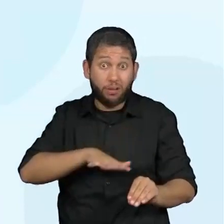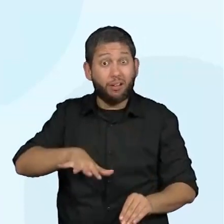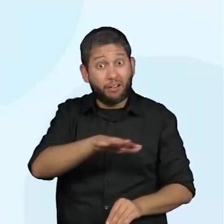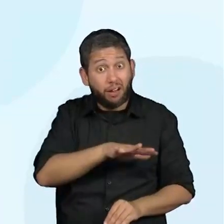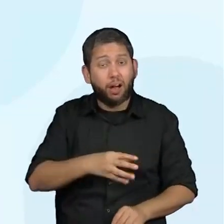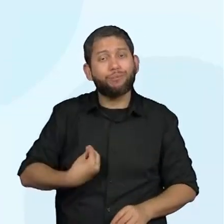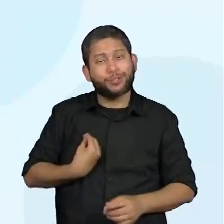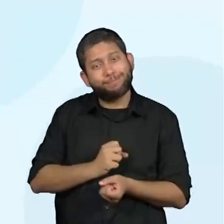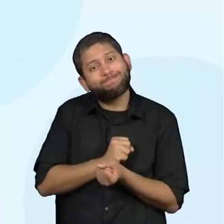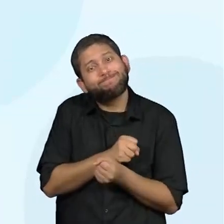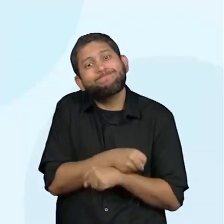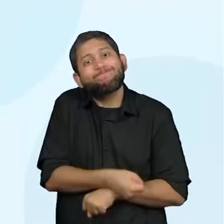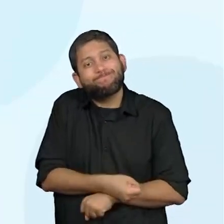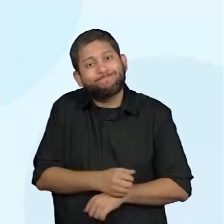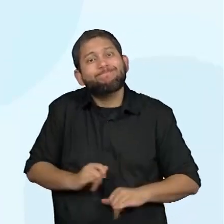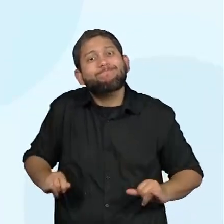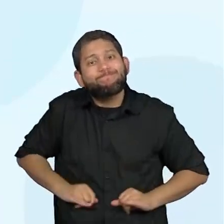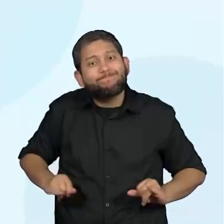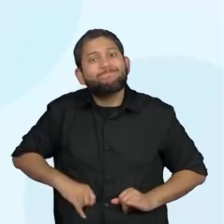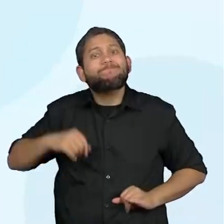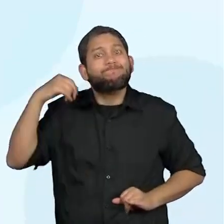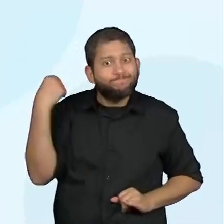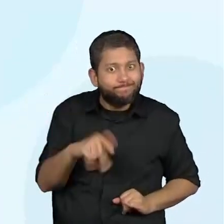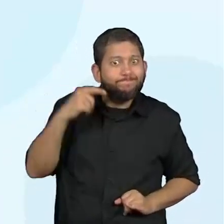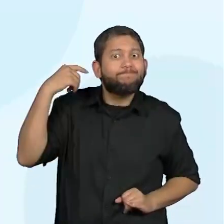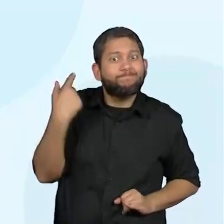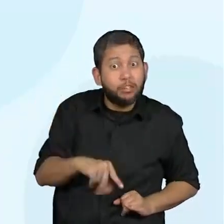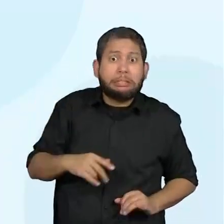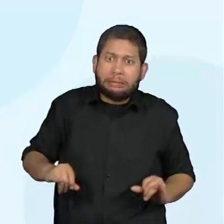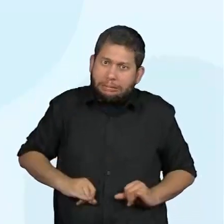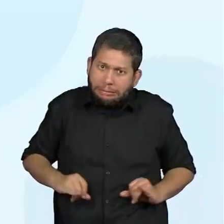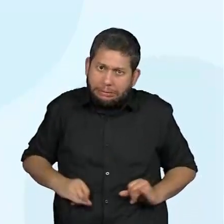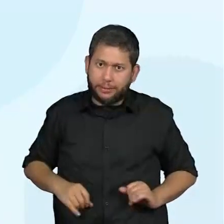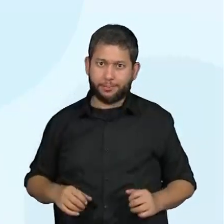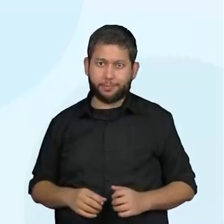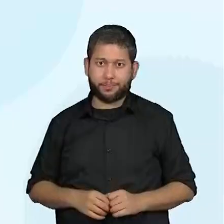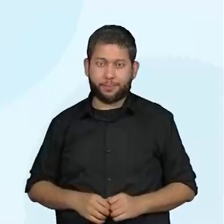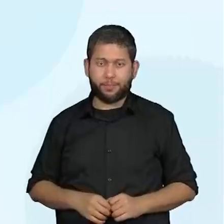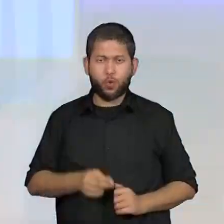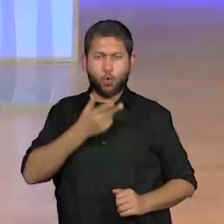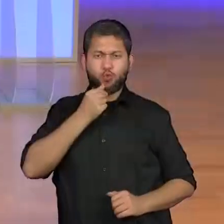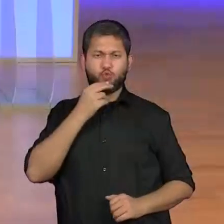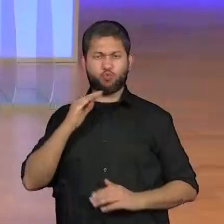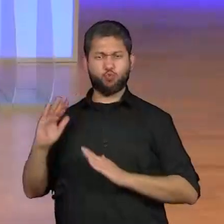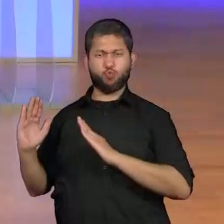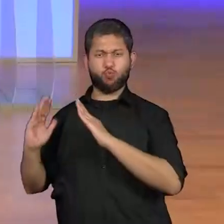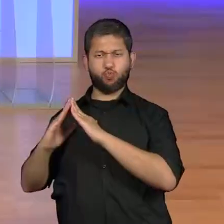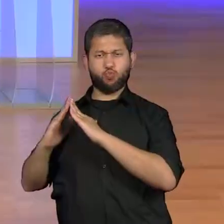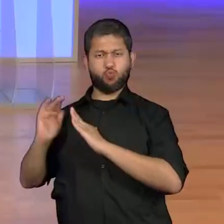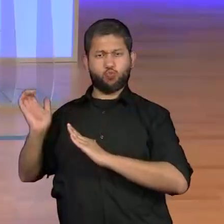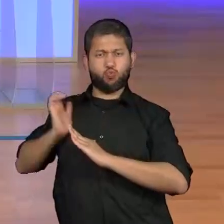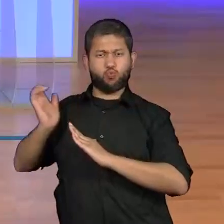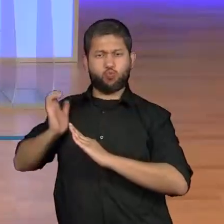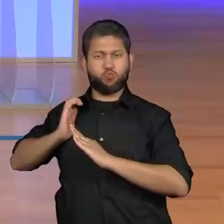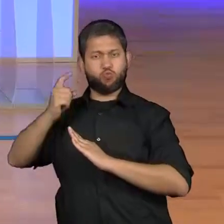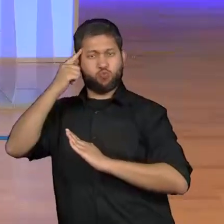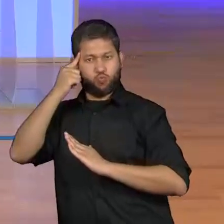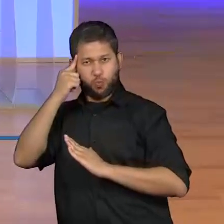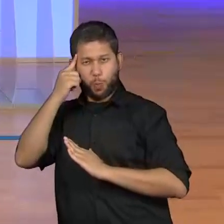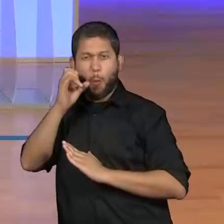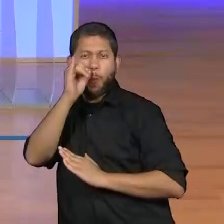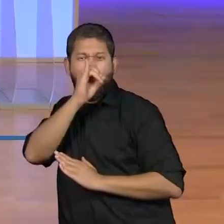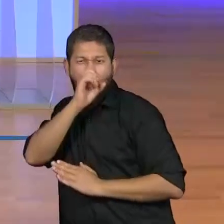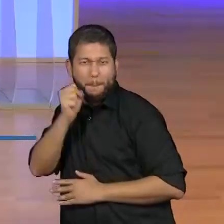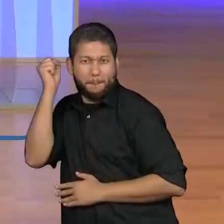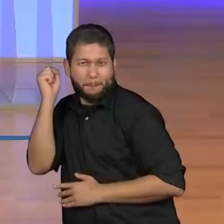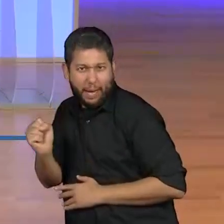eram escravizados e aí eram partes que não eram partes do porco que não eram consideradas tão nobres e mesmo assim